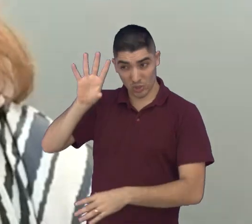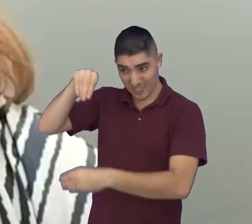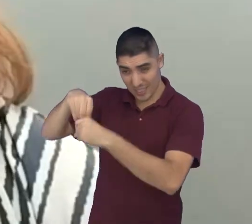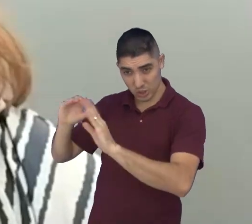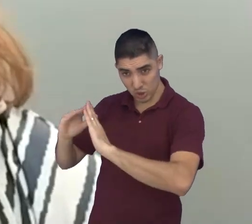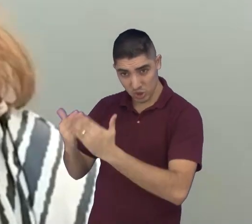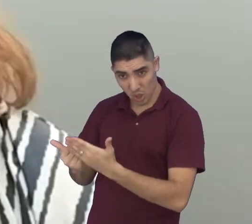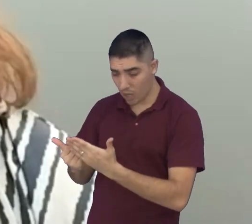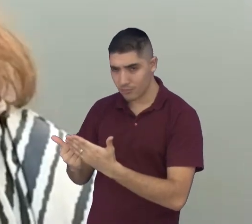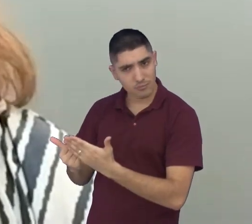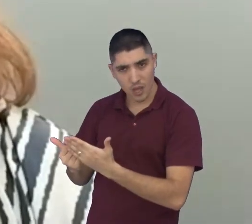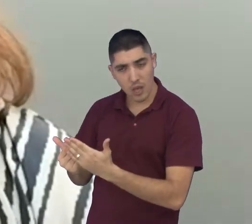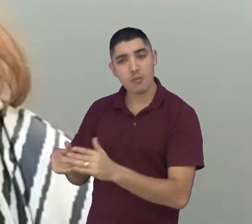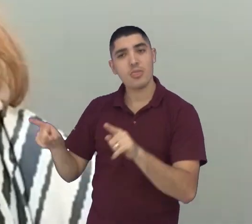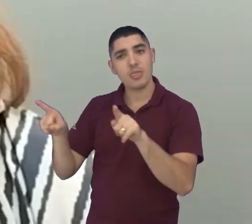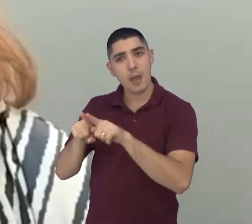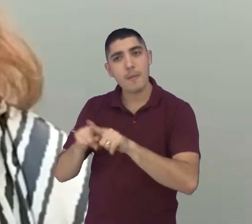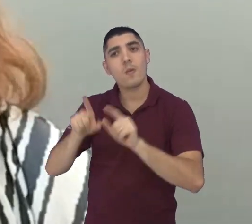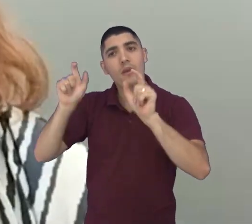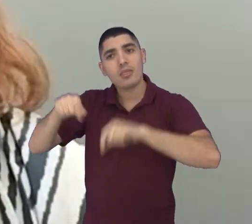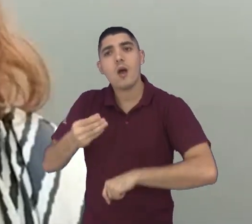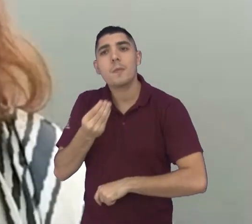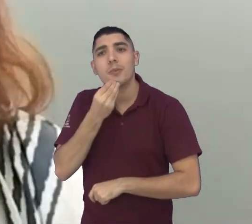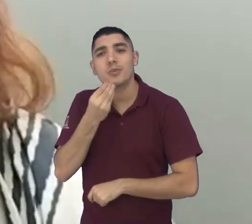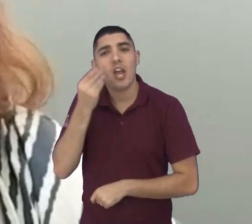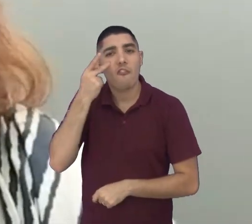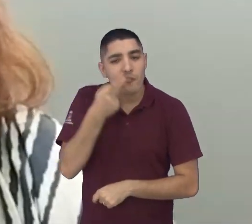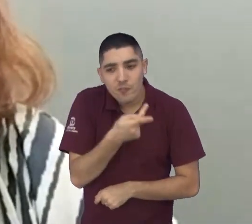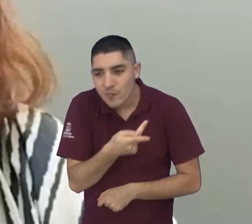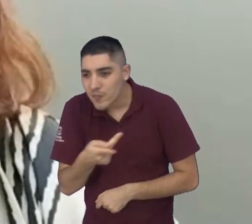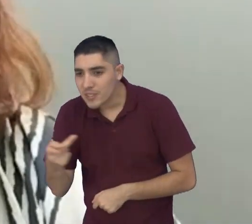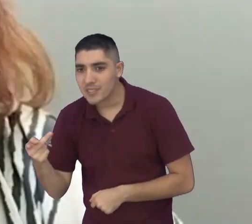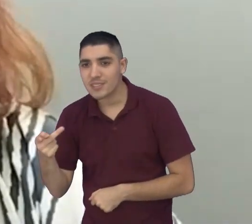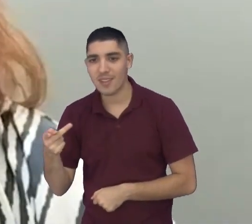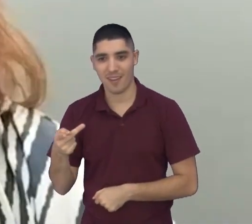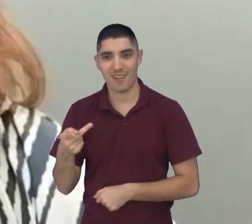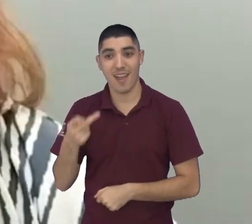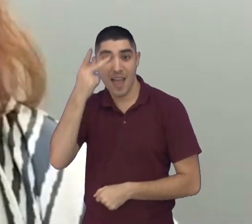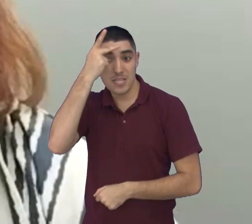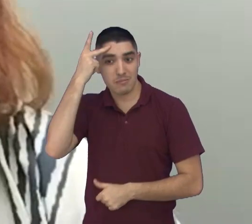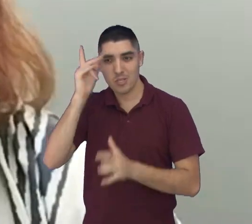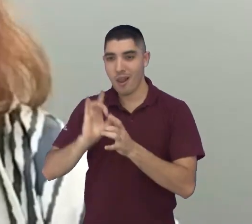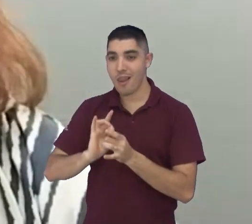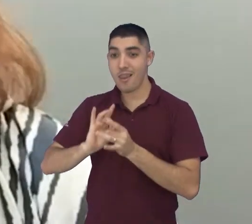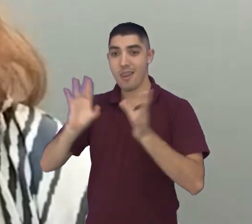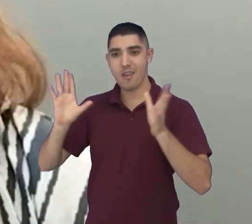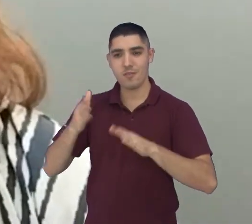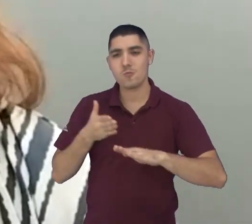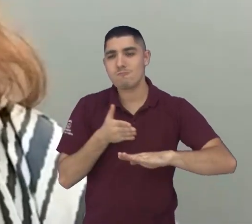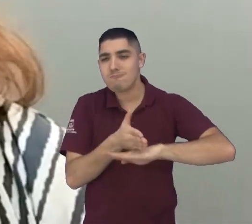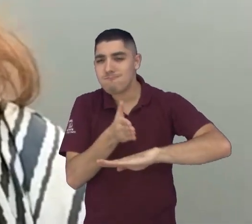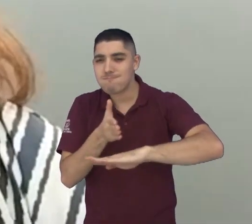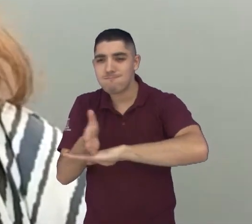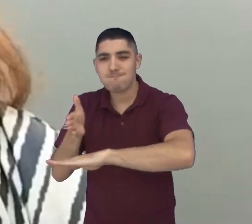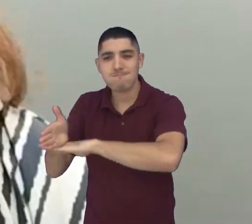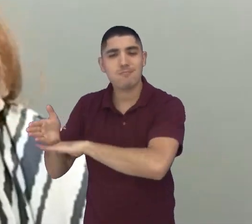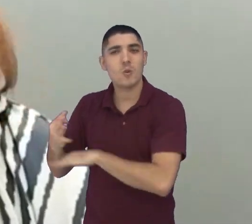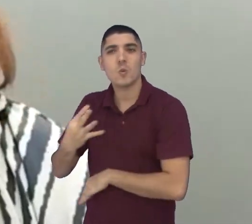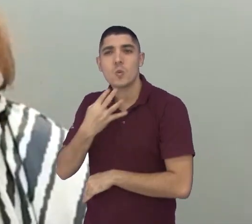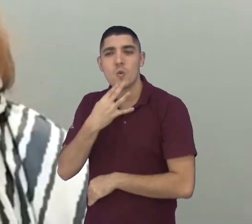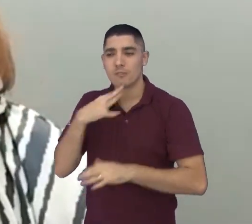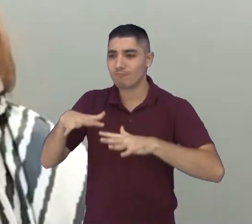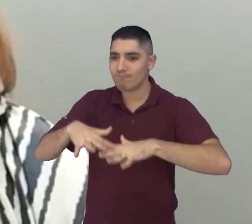aula, mas com a possibilidade de visitações públicas a esses ambientes,